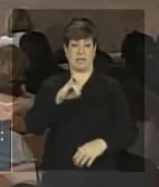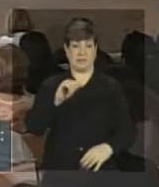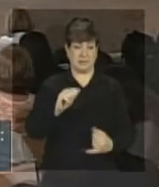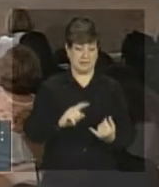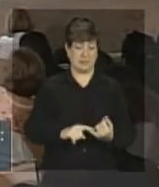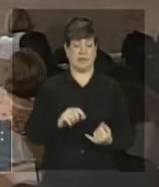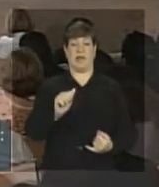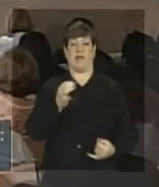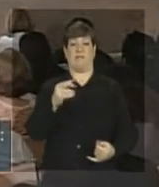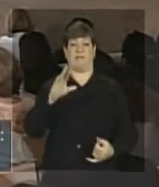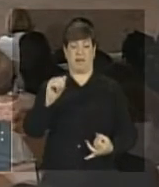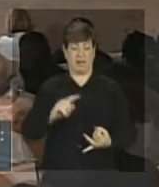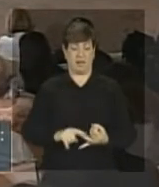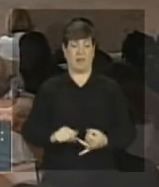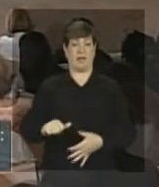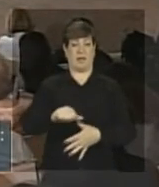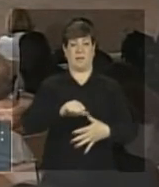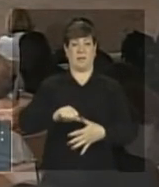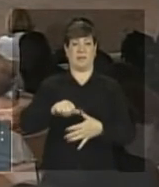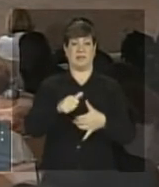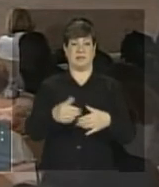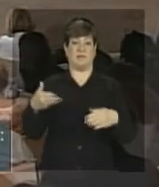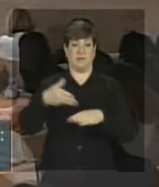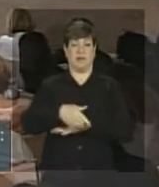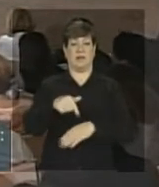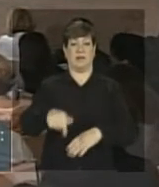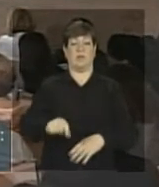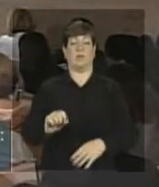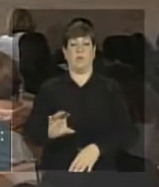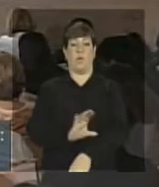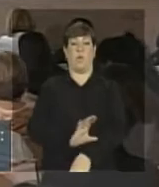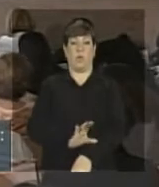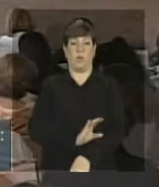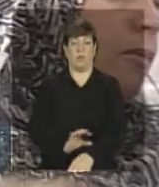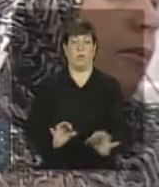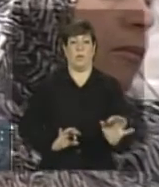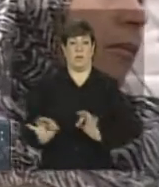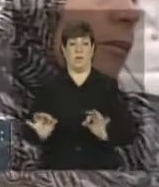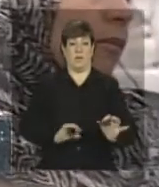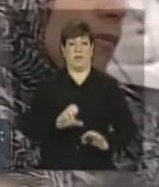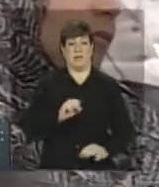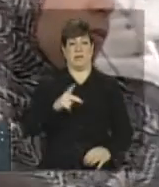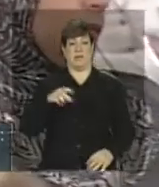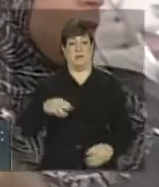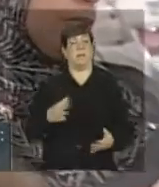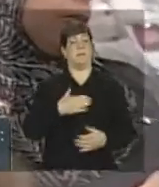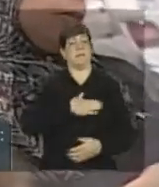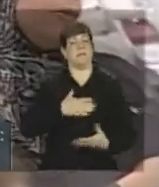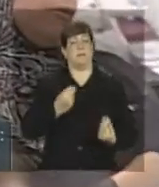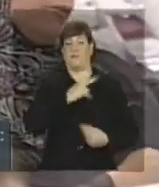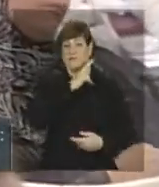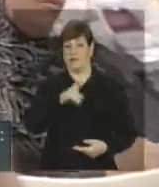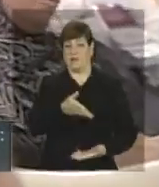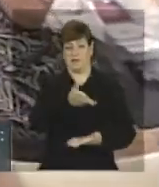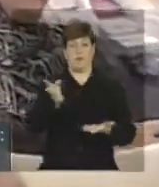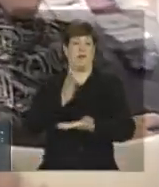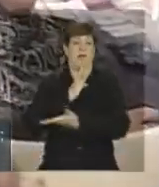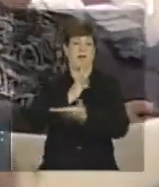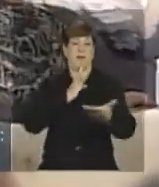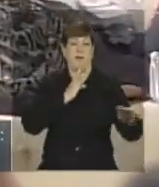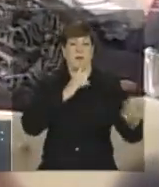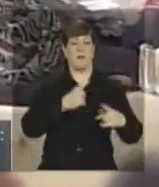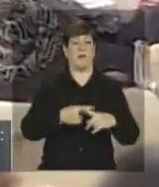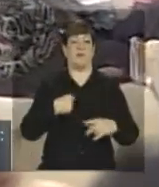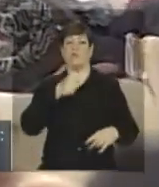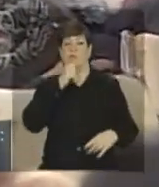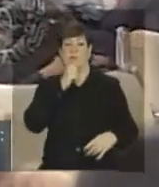África e América Latina que estão participando do curso organizado pela SPM. Prazer em vê-las e conhecê-las, porque eu ainda